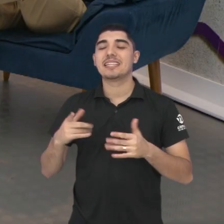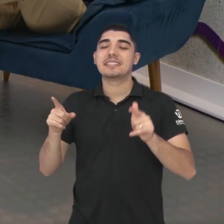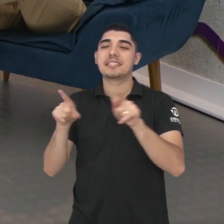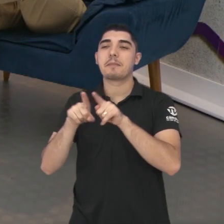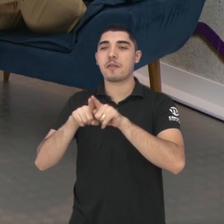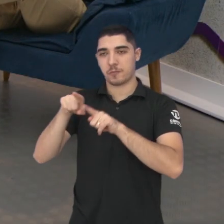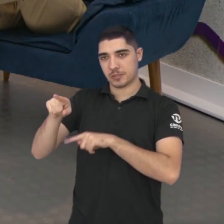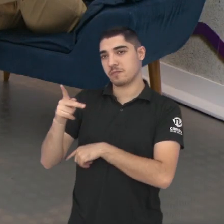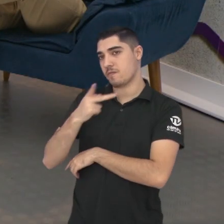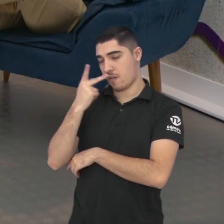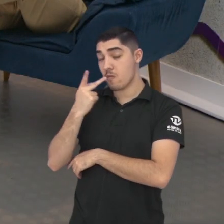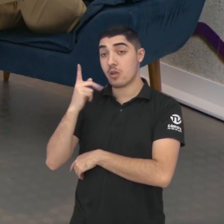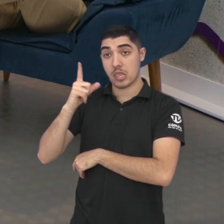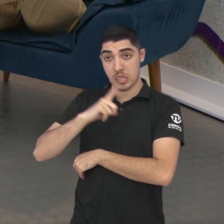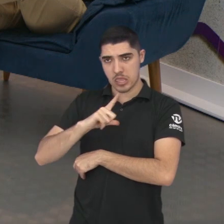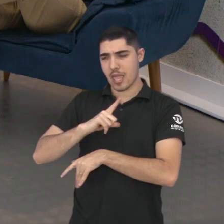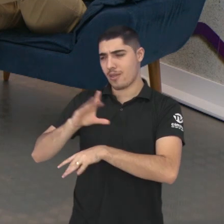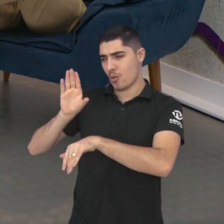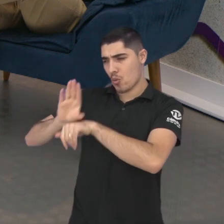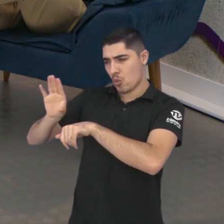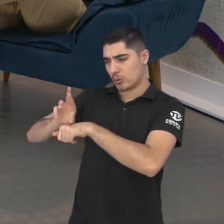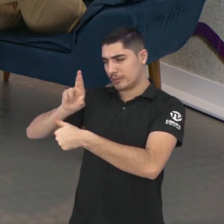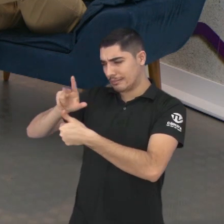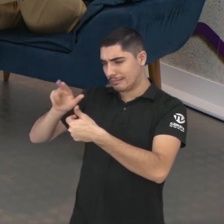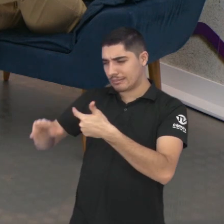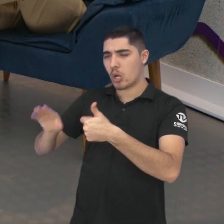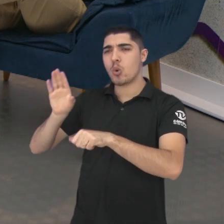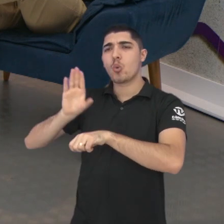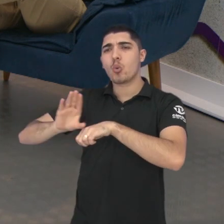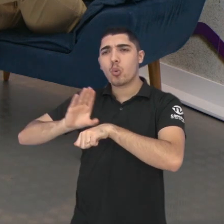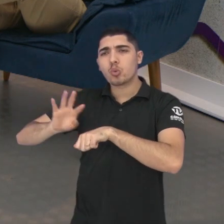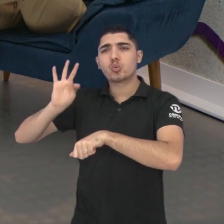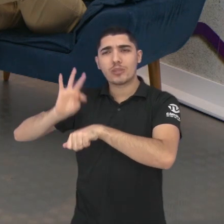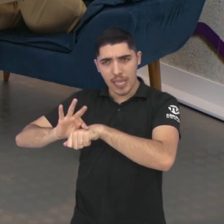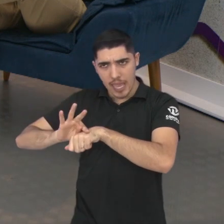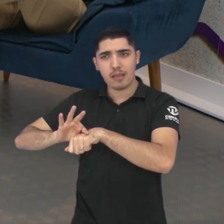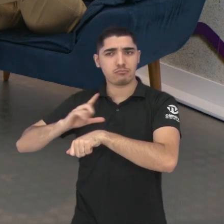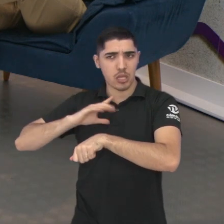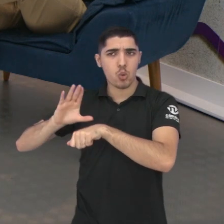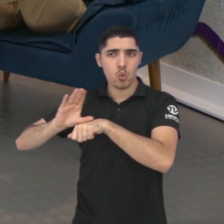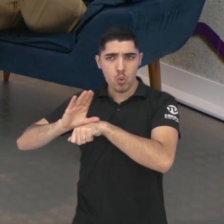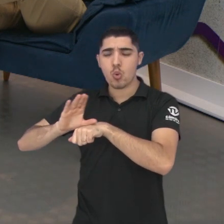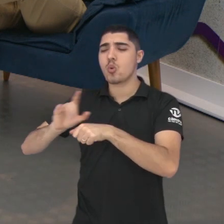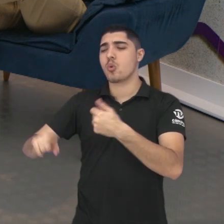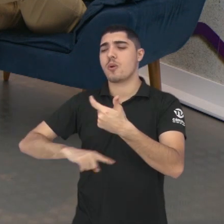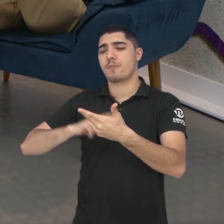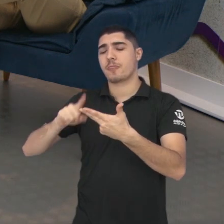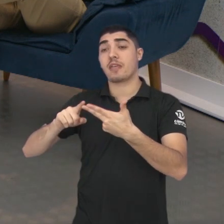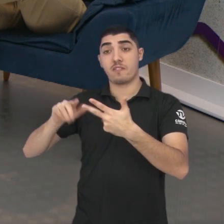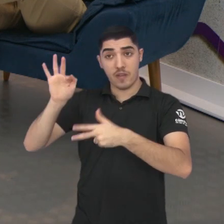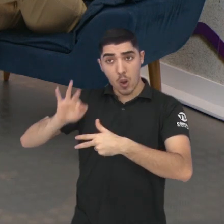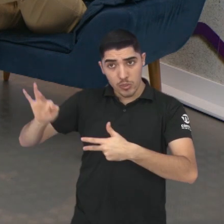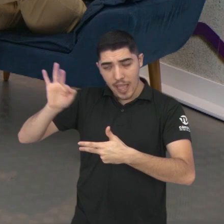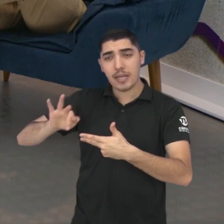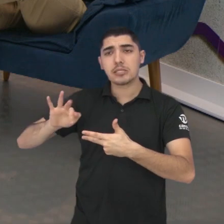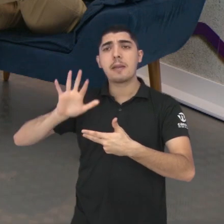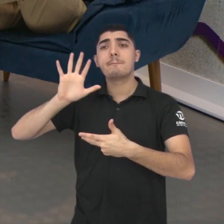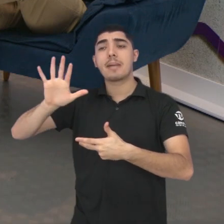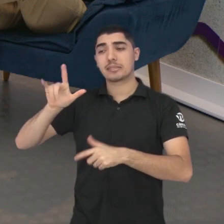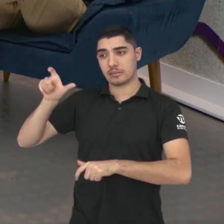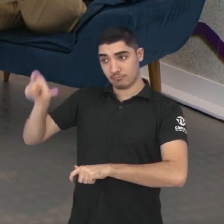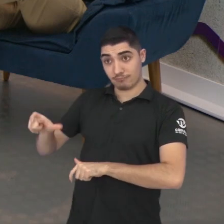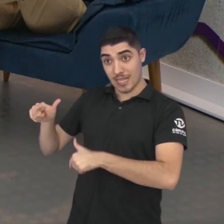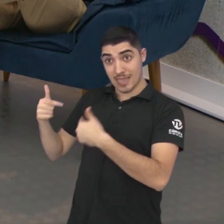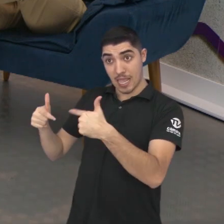Débora, como você falou, tem várias formações, tem cursos técnicos, tem o curso superior. Para se exercer